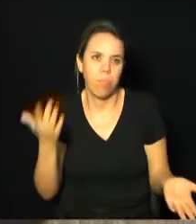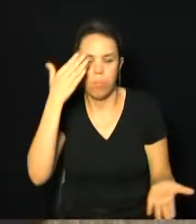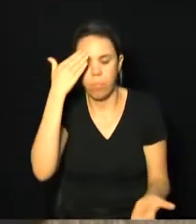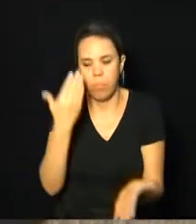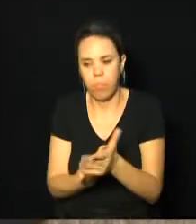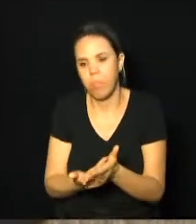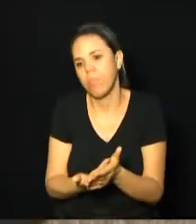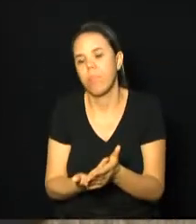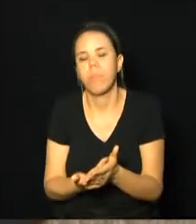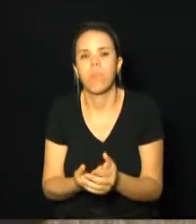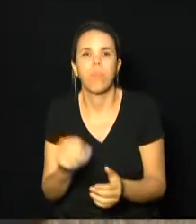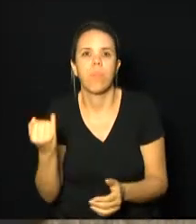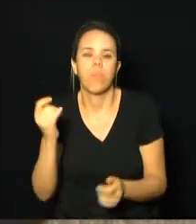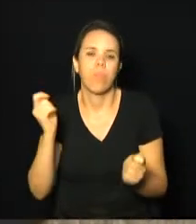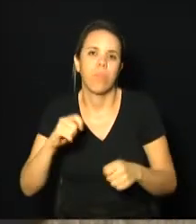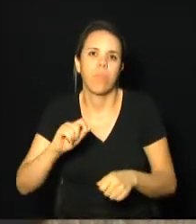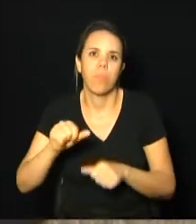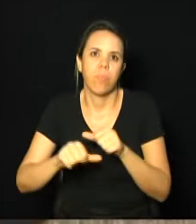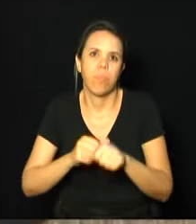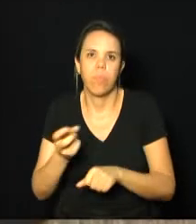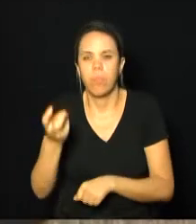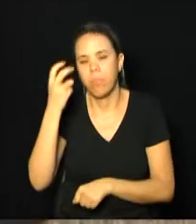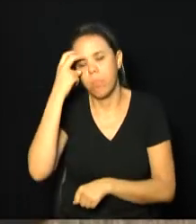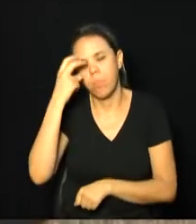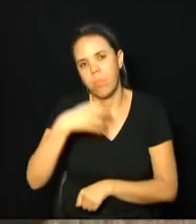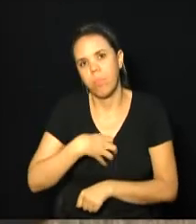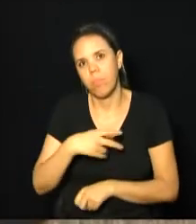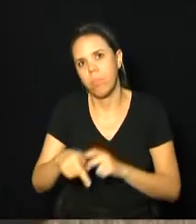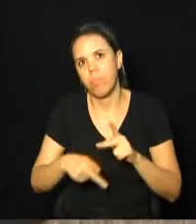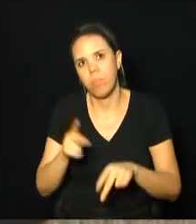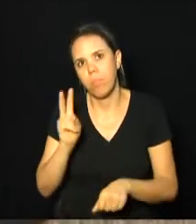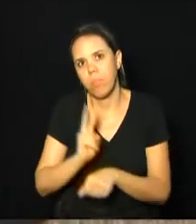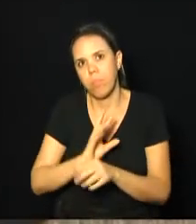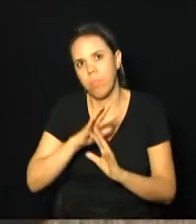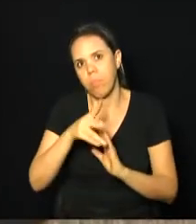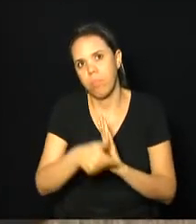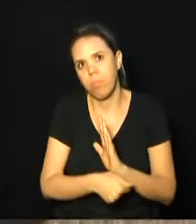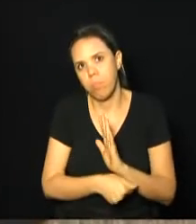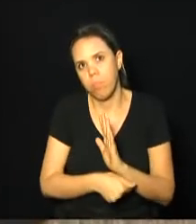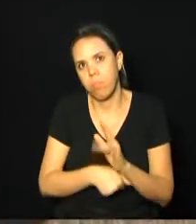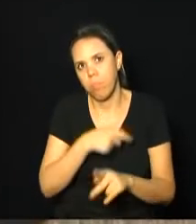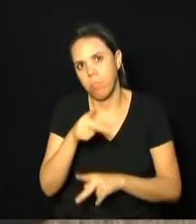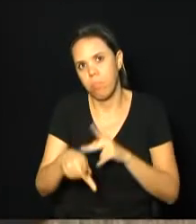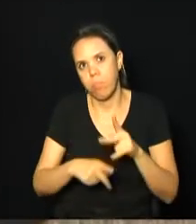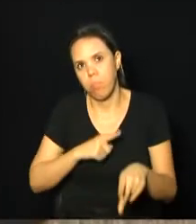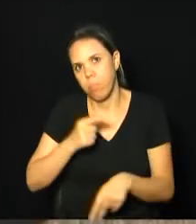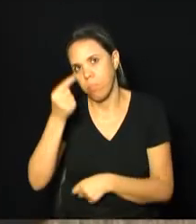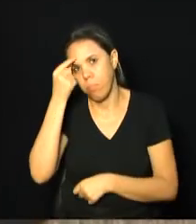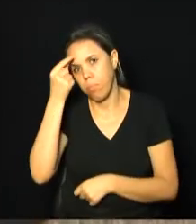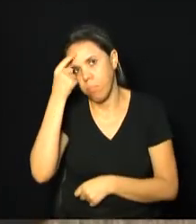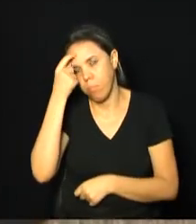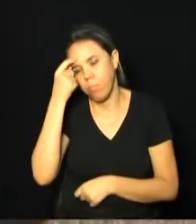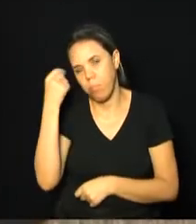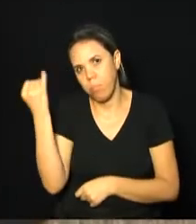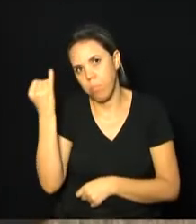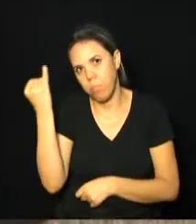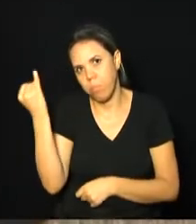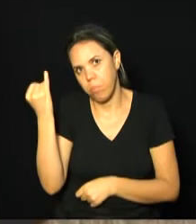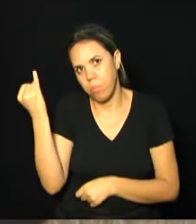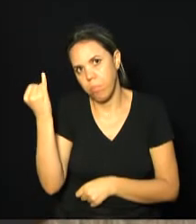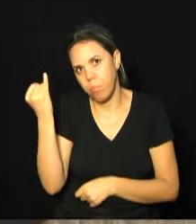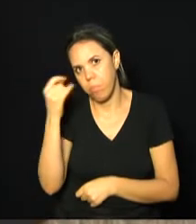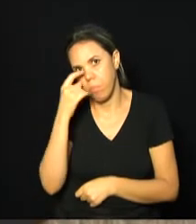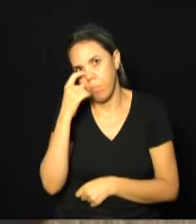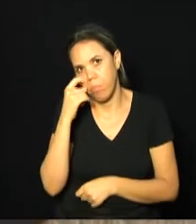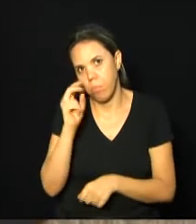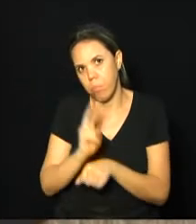muito que o que pode mudar a cultura, né, para a preservação ambiental, para que as pessoas tenham consciência da importância